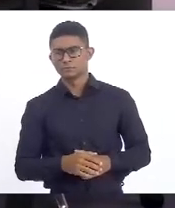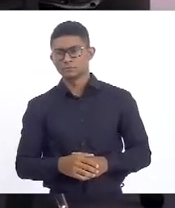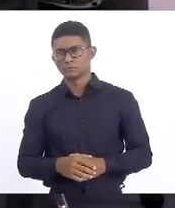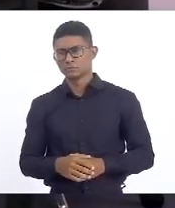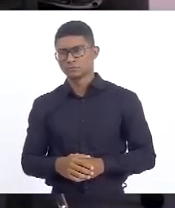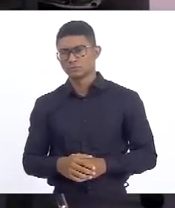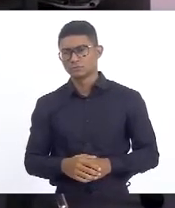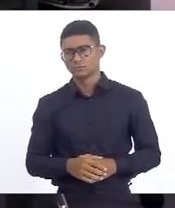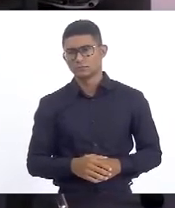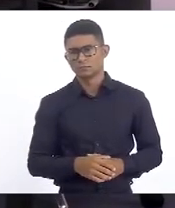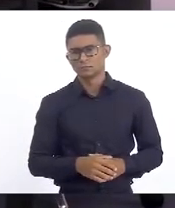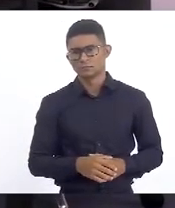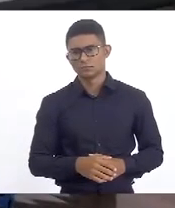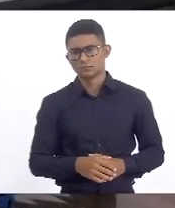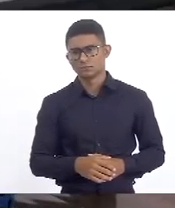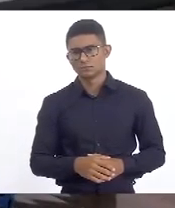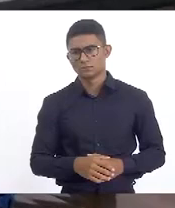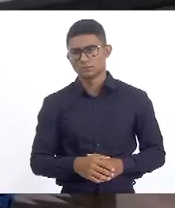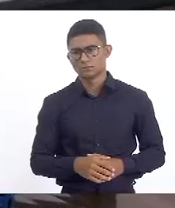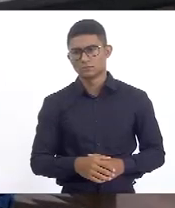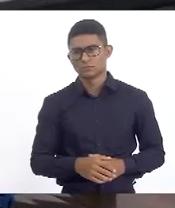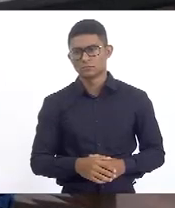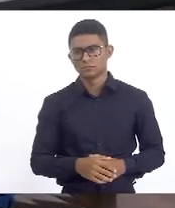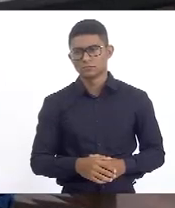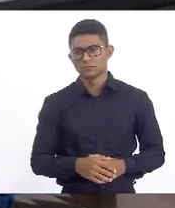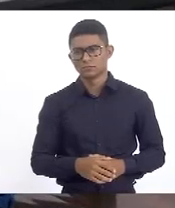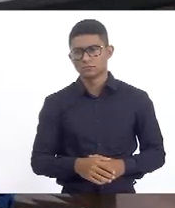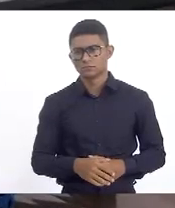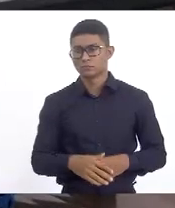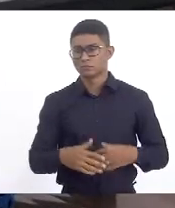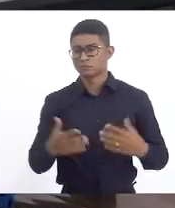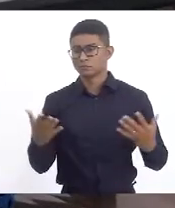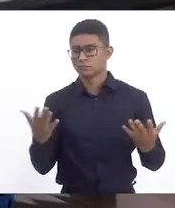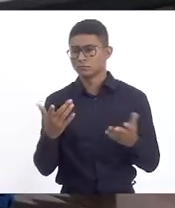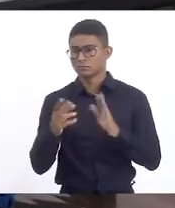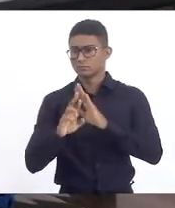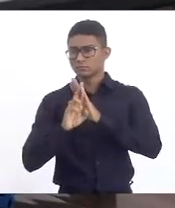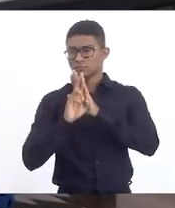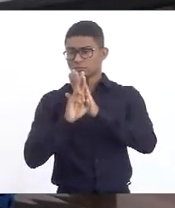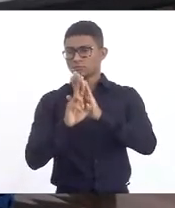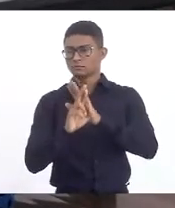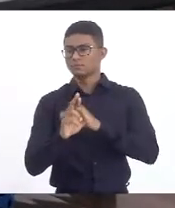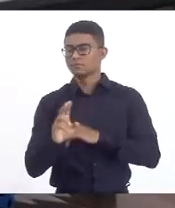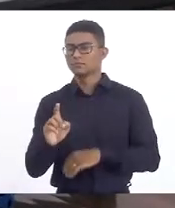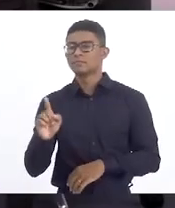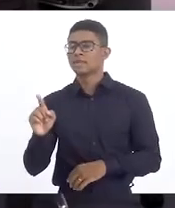Foi feito o registro, diretor. Juiz, vamos ouvir o representante. Quem vai usar da palavra?